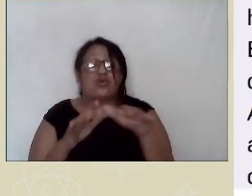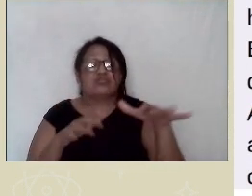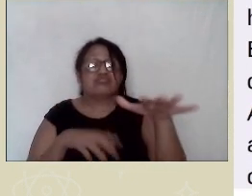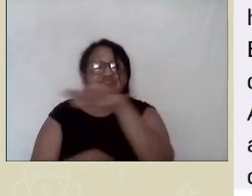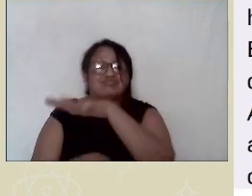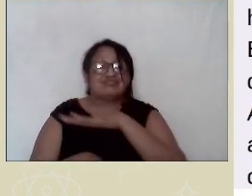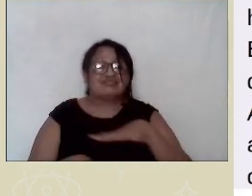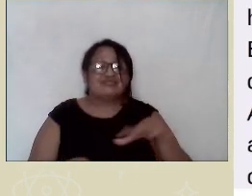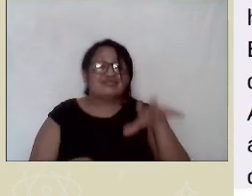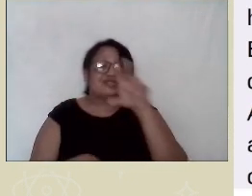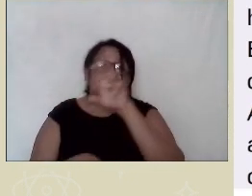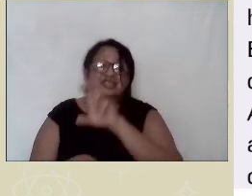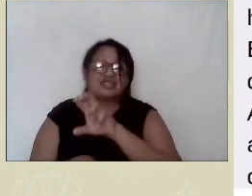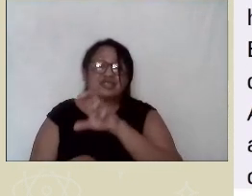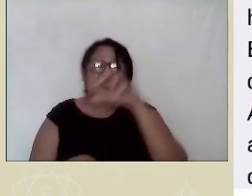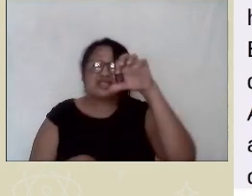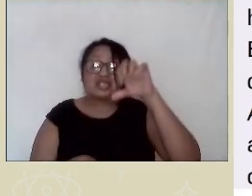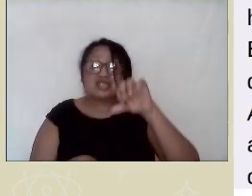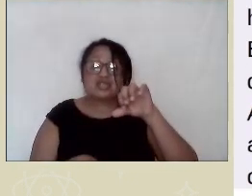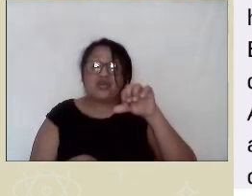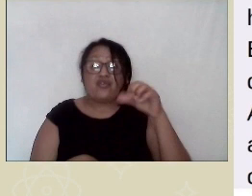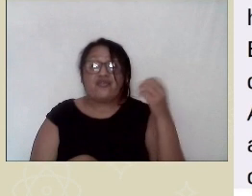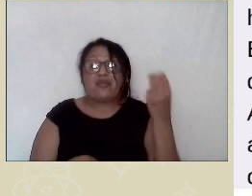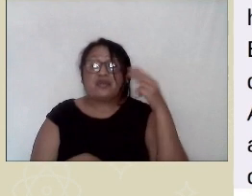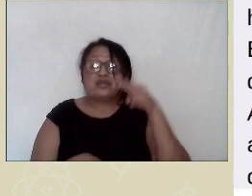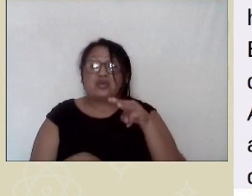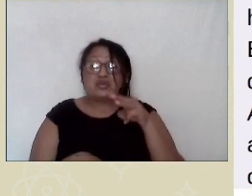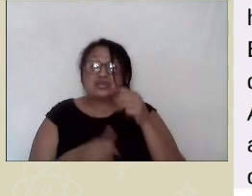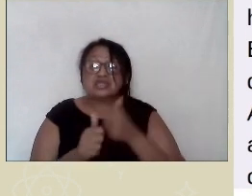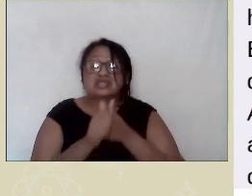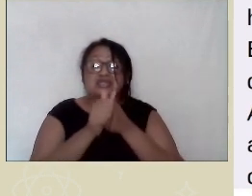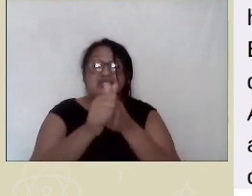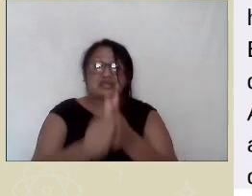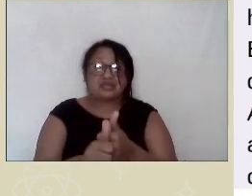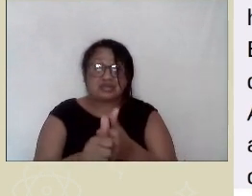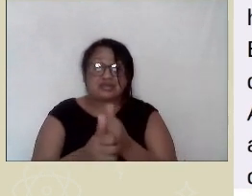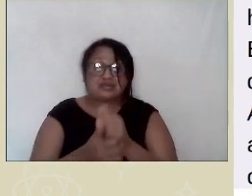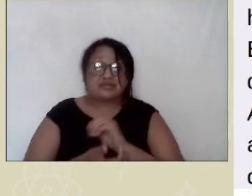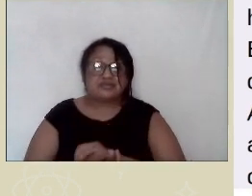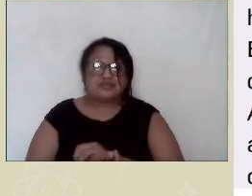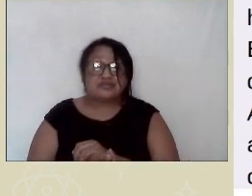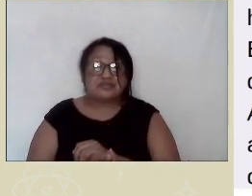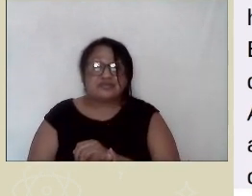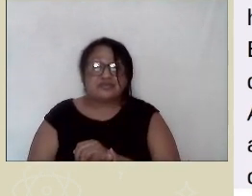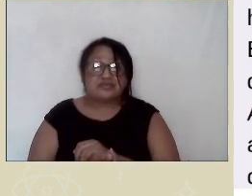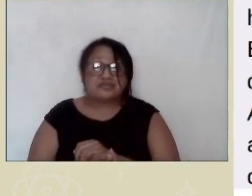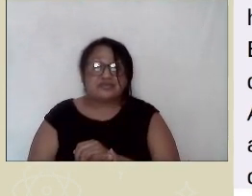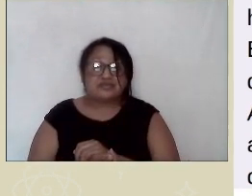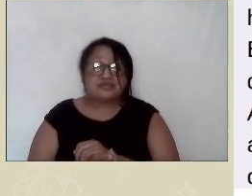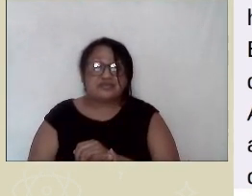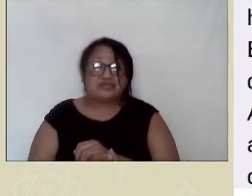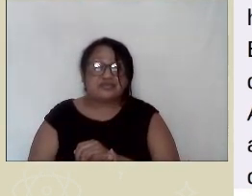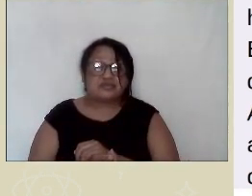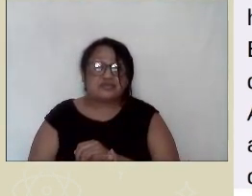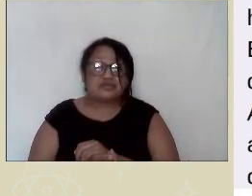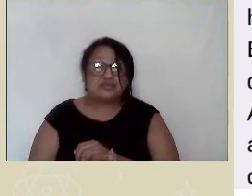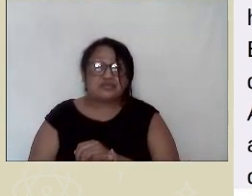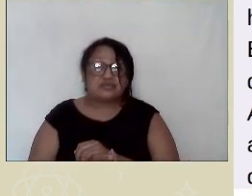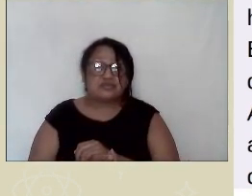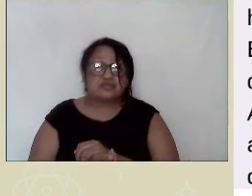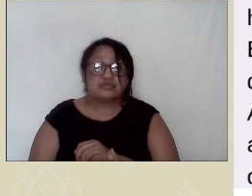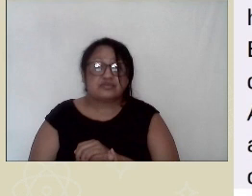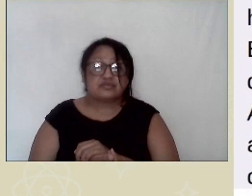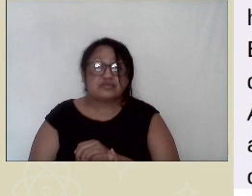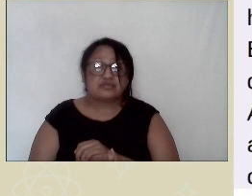milhões de seguidores aunque muitas pessoas aunque muitas pessoas em as redes sociais que acabam